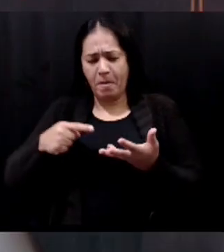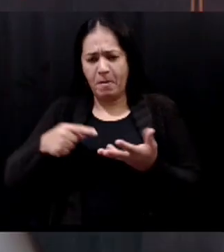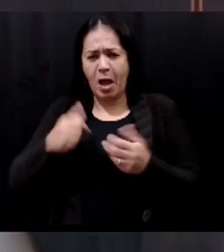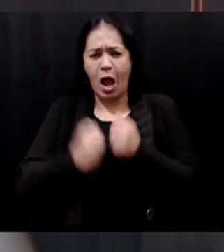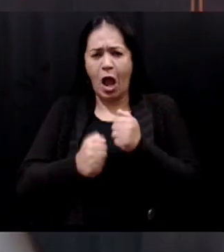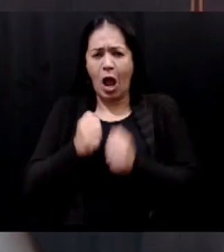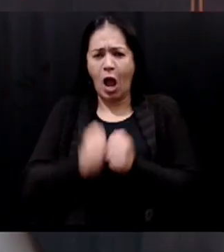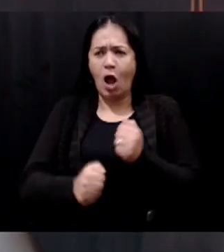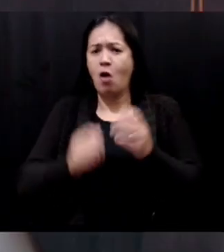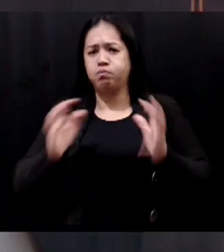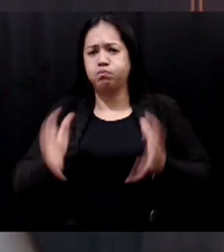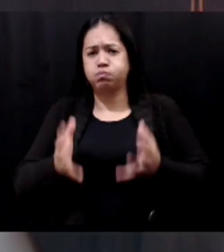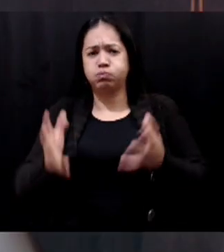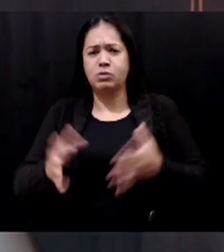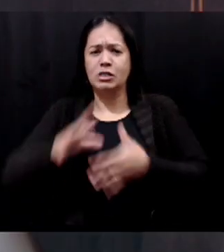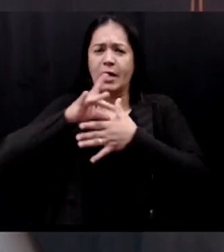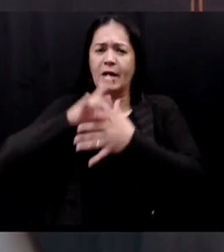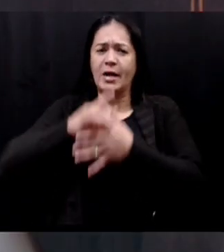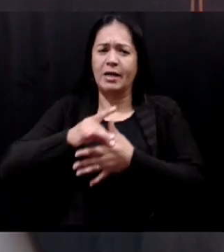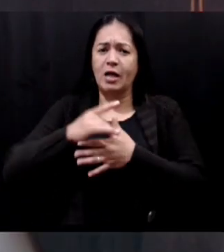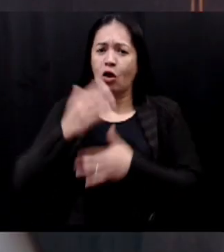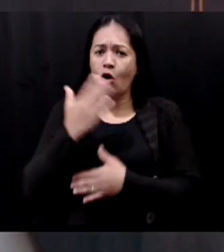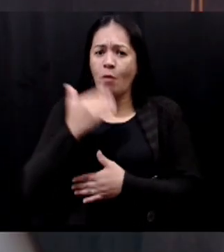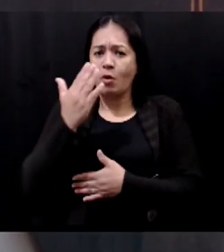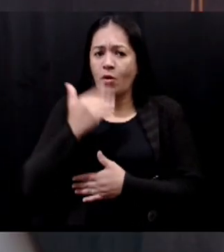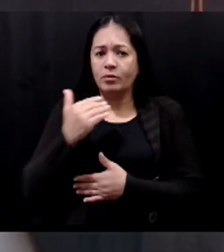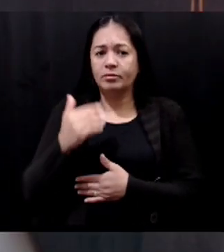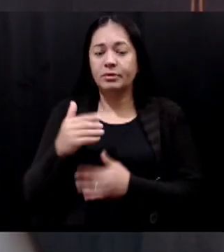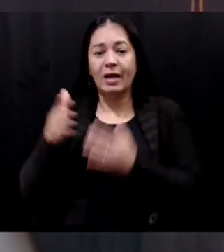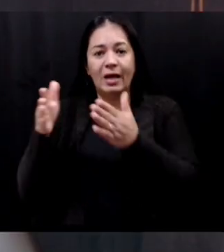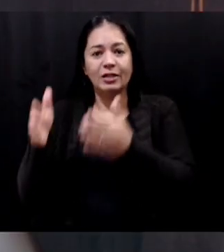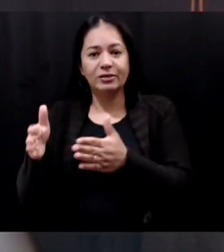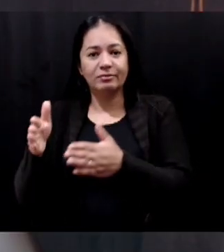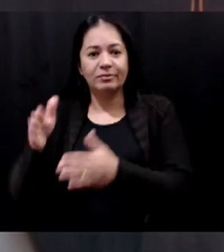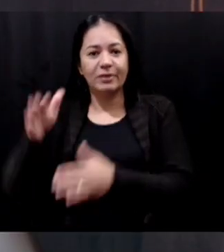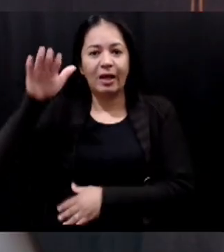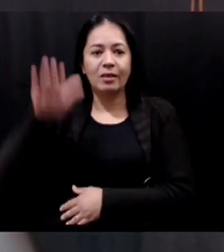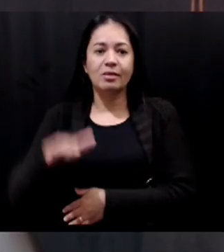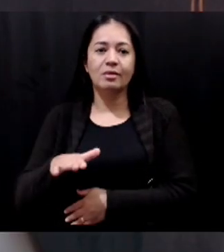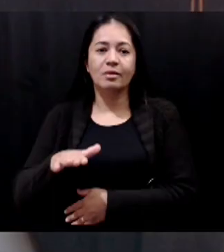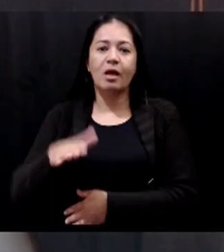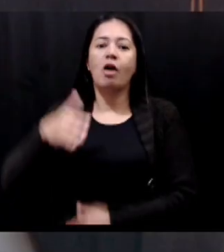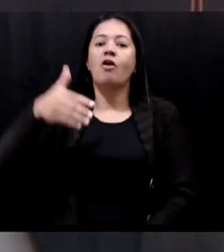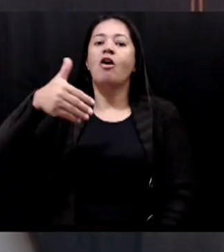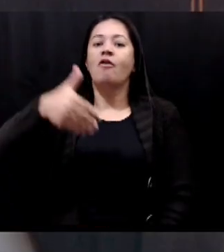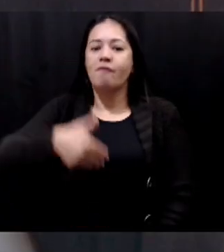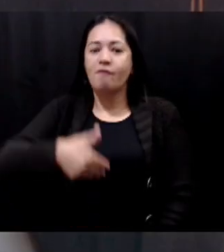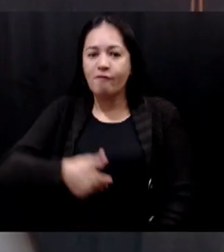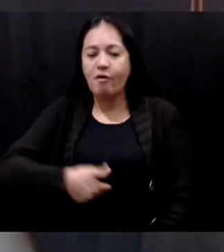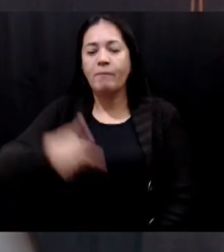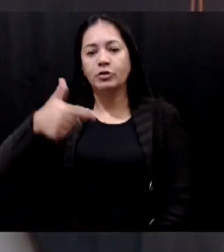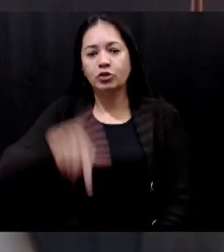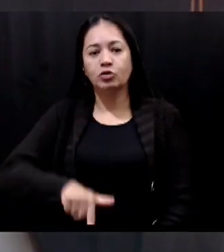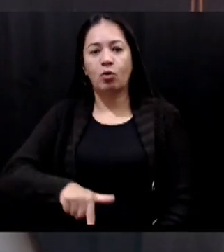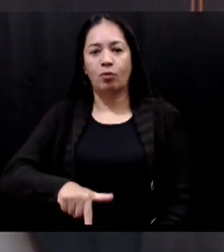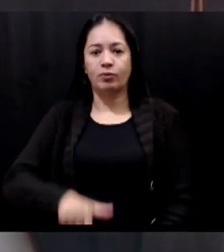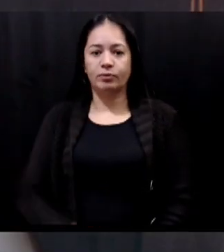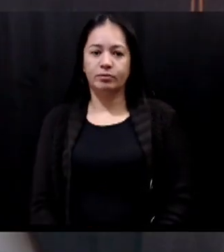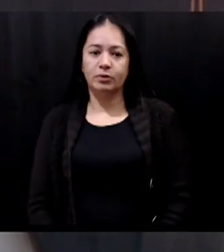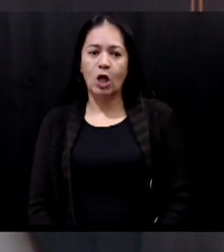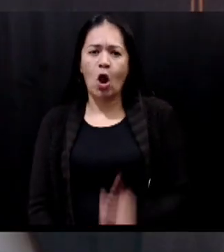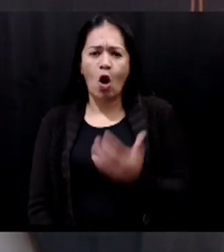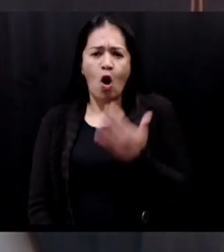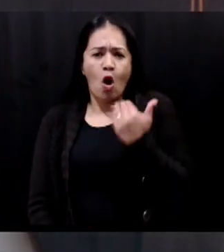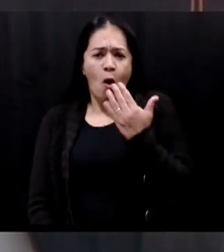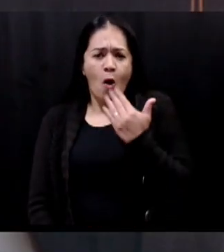salada, carne, come sobremesa. Chega à tarde, tá morrendo de fome, então acaba comendo alimentos, procura